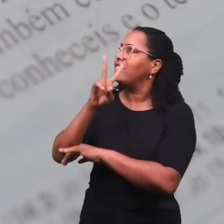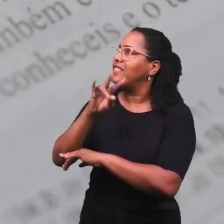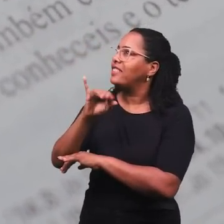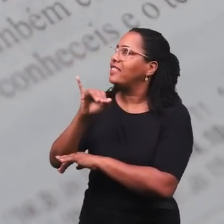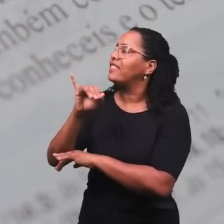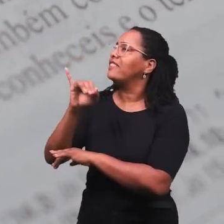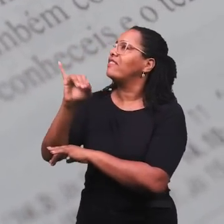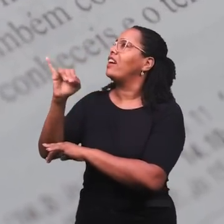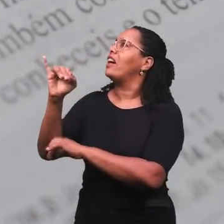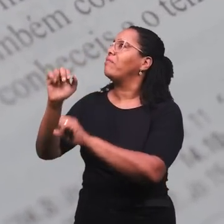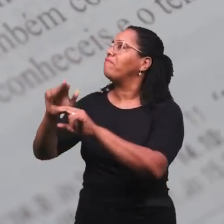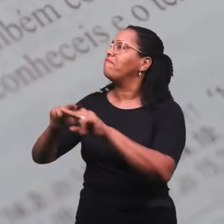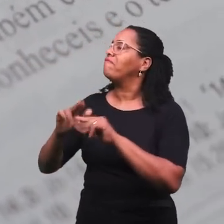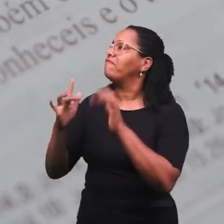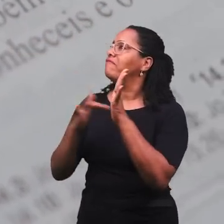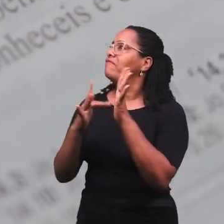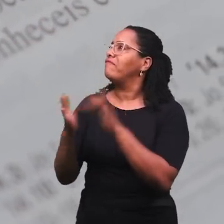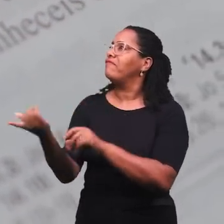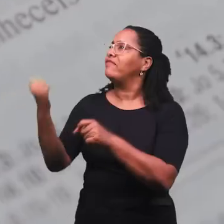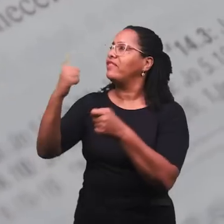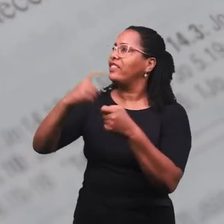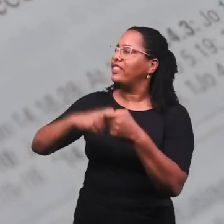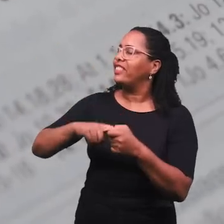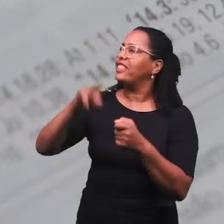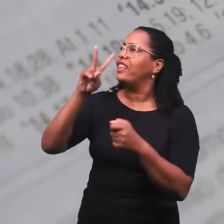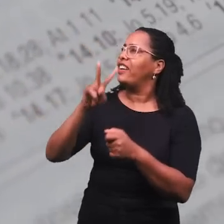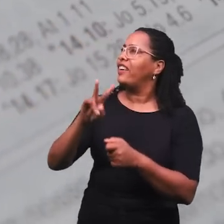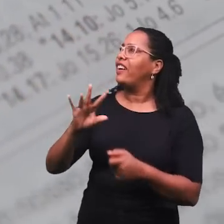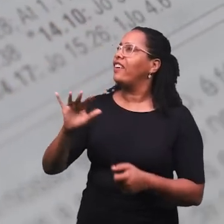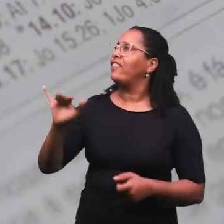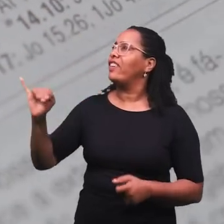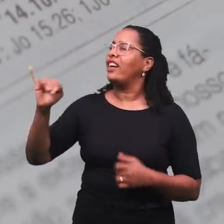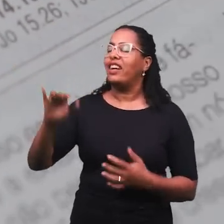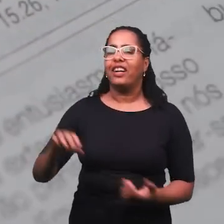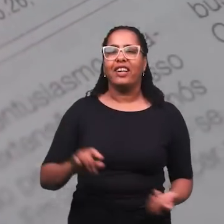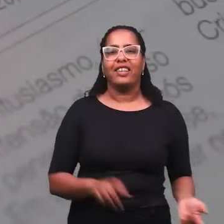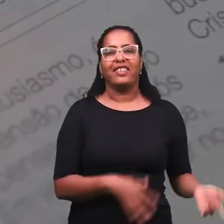falou. Cristo vai voltar.